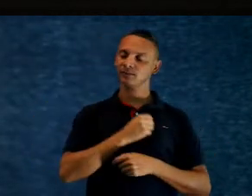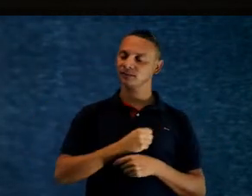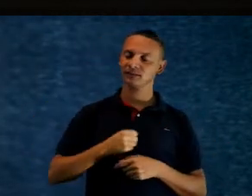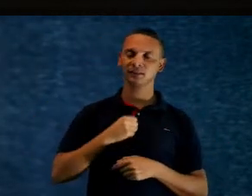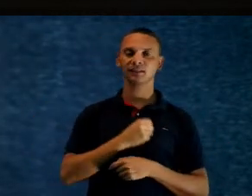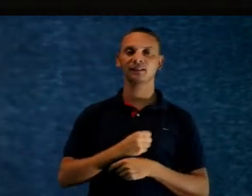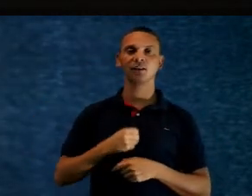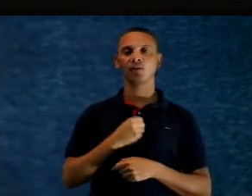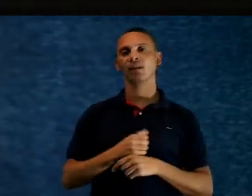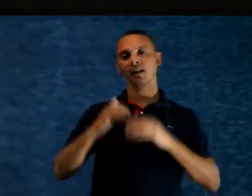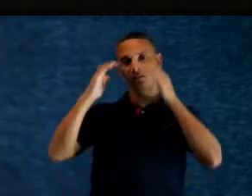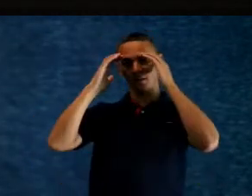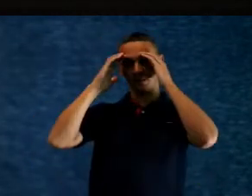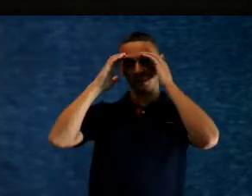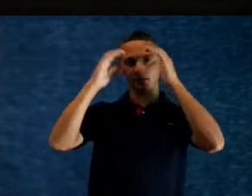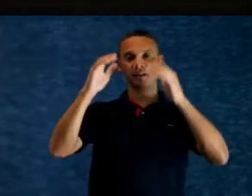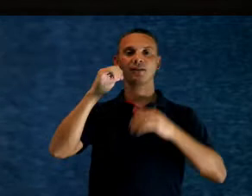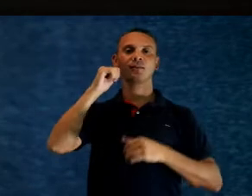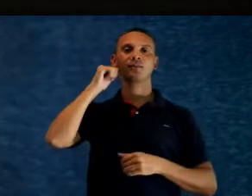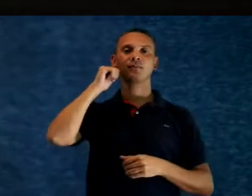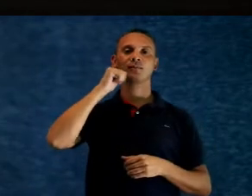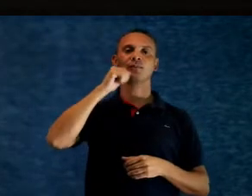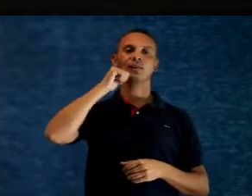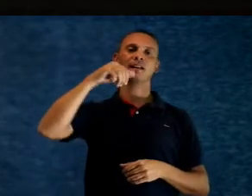Julieta Drummond de Andrade. Muito obrigado.